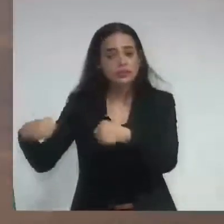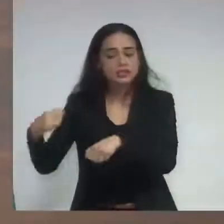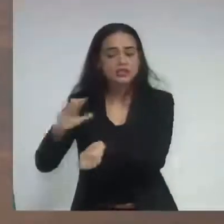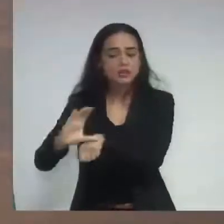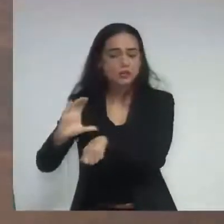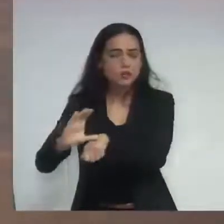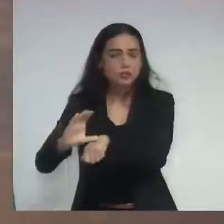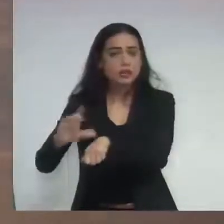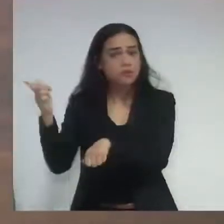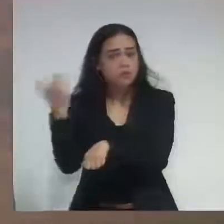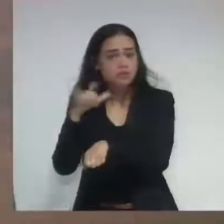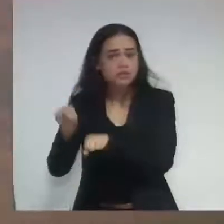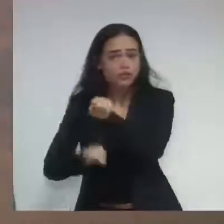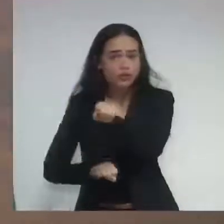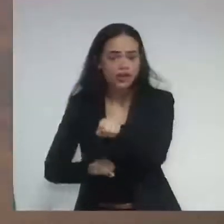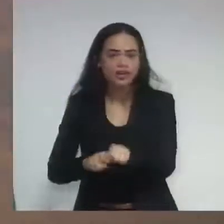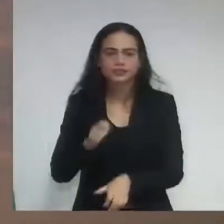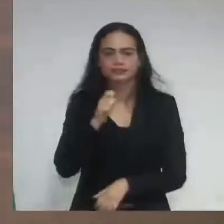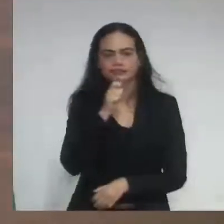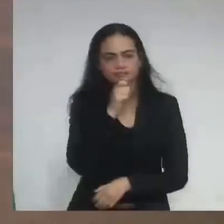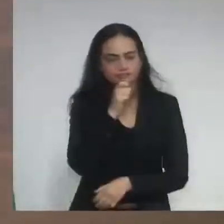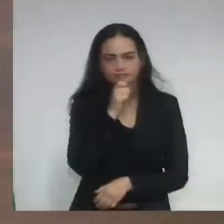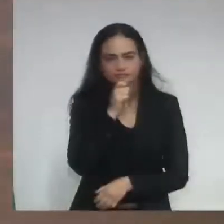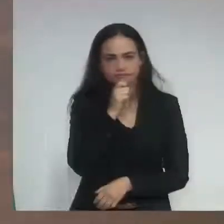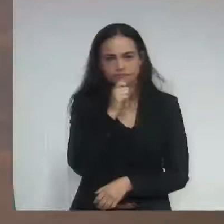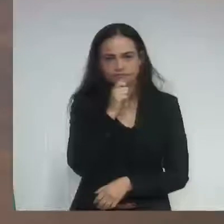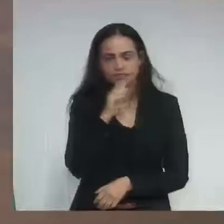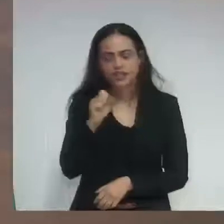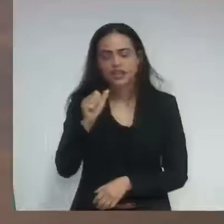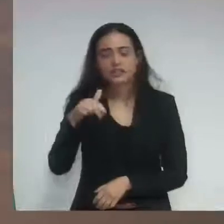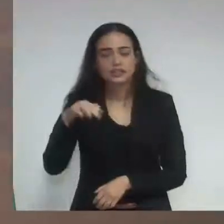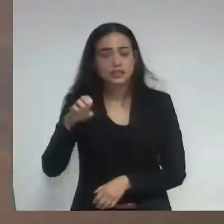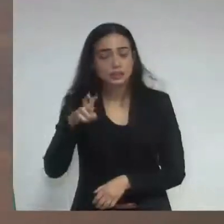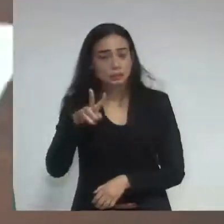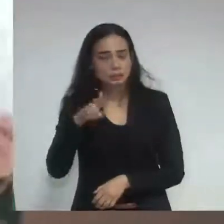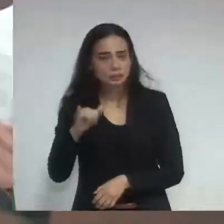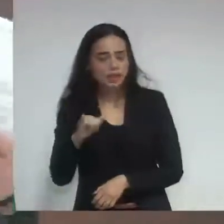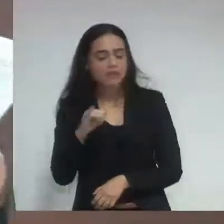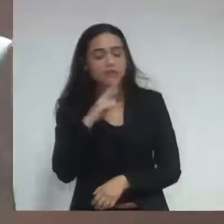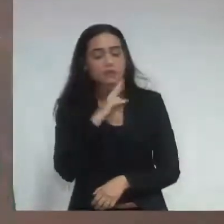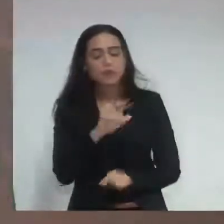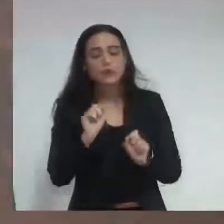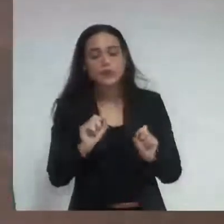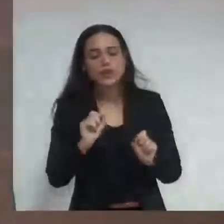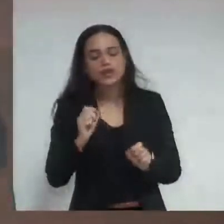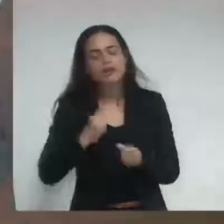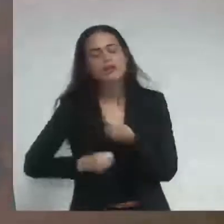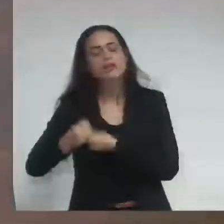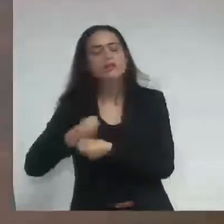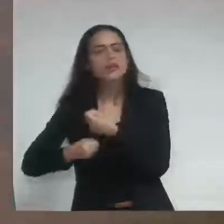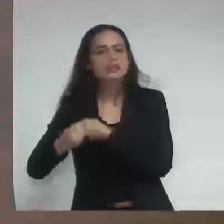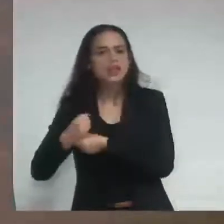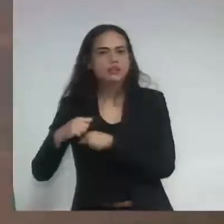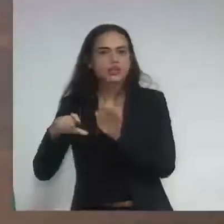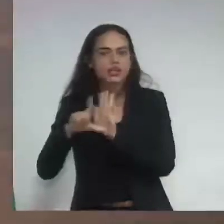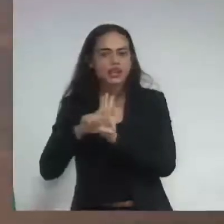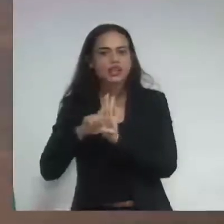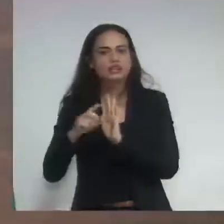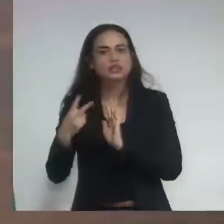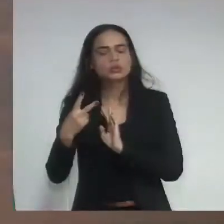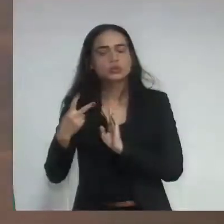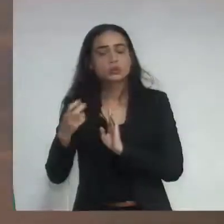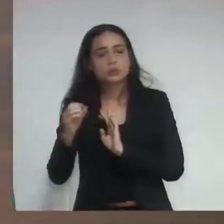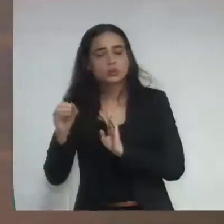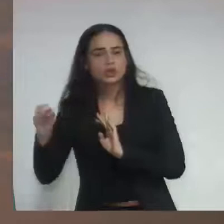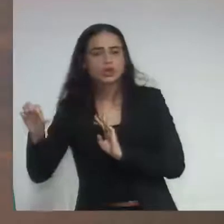fazer. Coisa que não está acontecendo, e a resposta da Sanebave não dá conta. Fala que a lei de 2009, a lei de 2009 foi